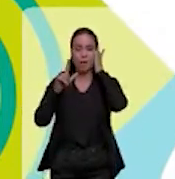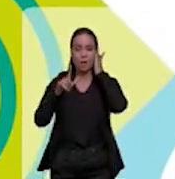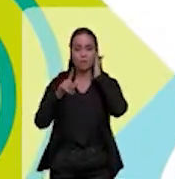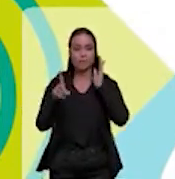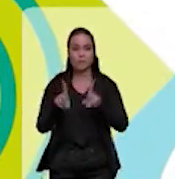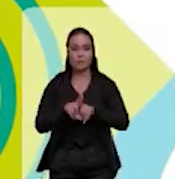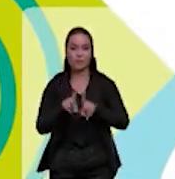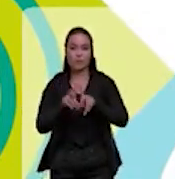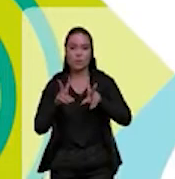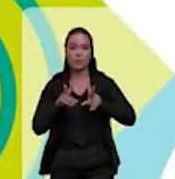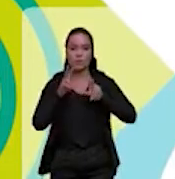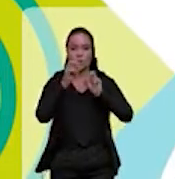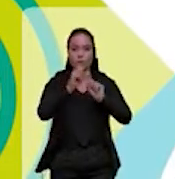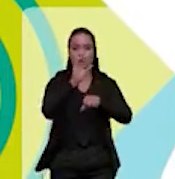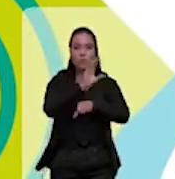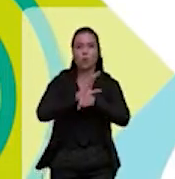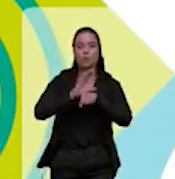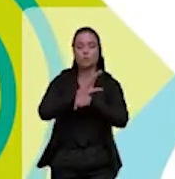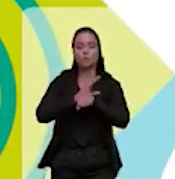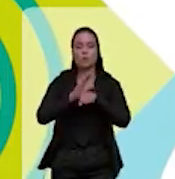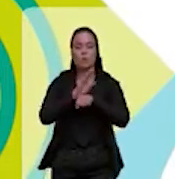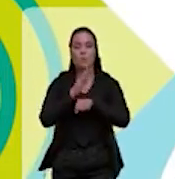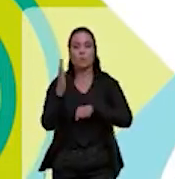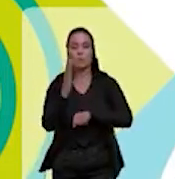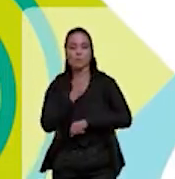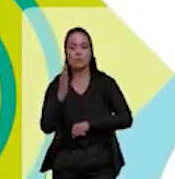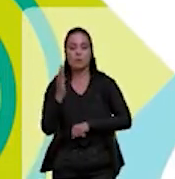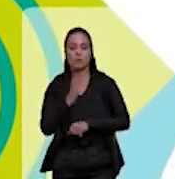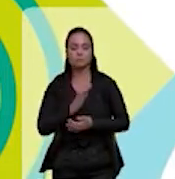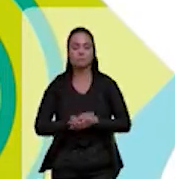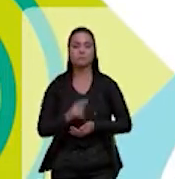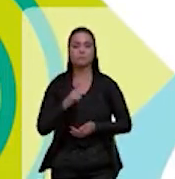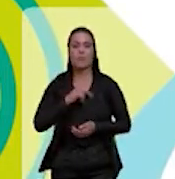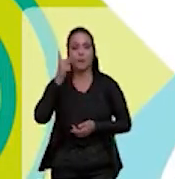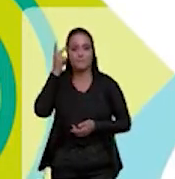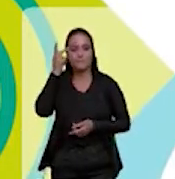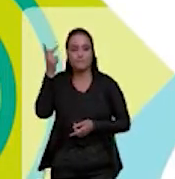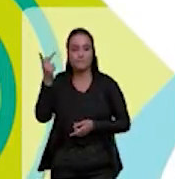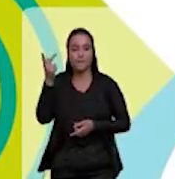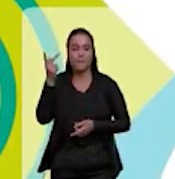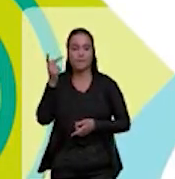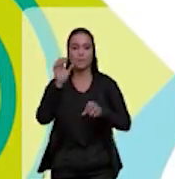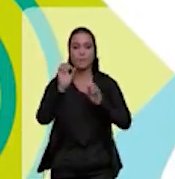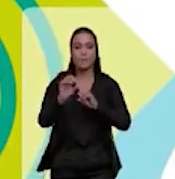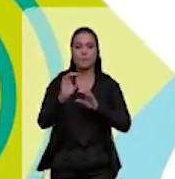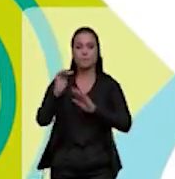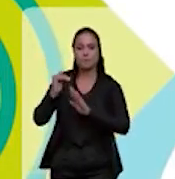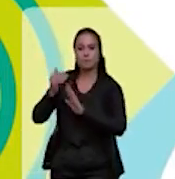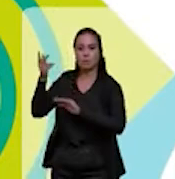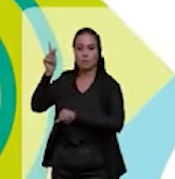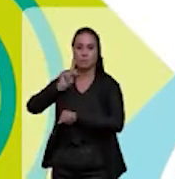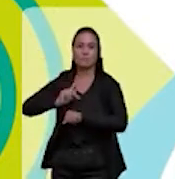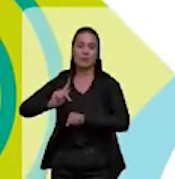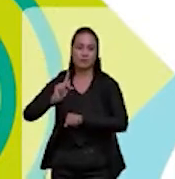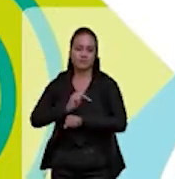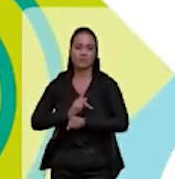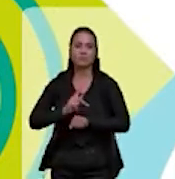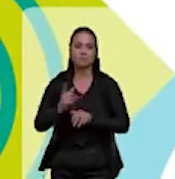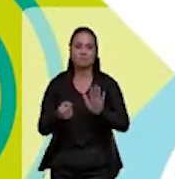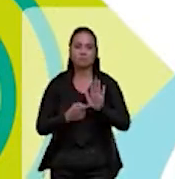a yakut e o esforço de Constituição de bibliotecas de literatura para o ensino de línguas no exterior